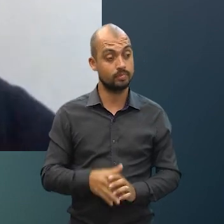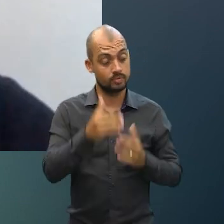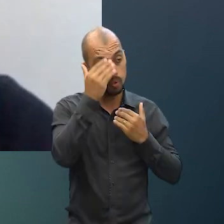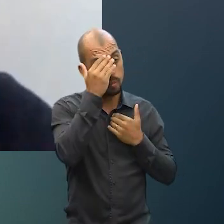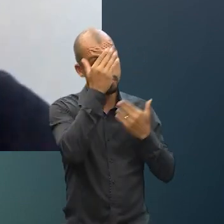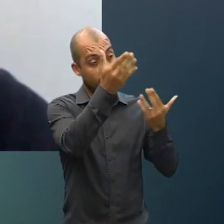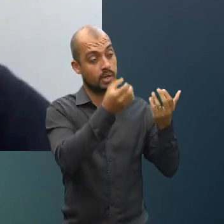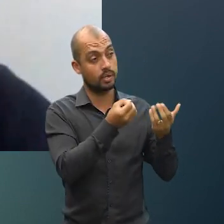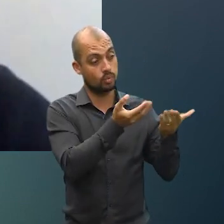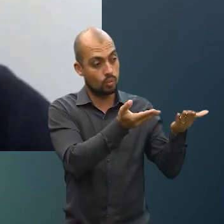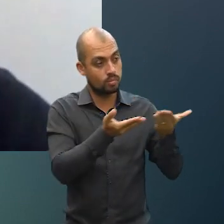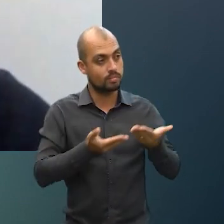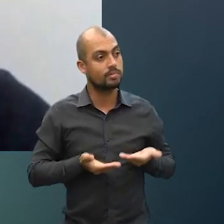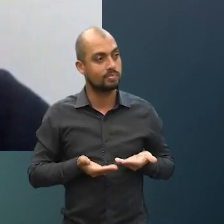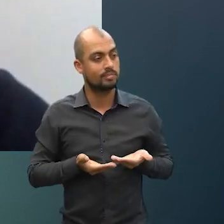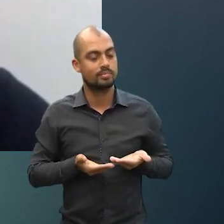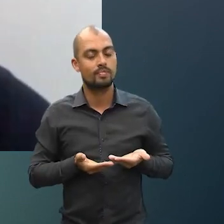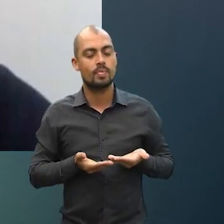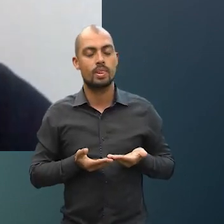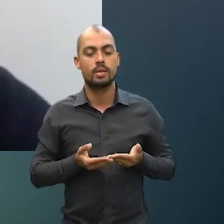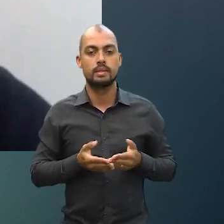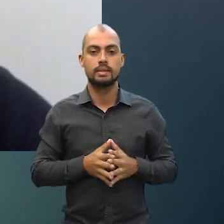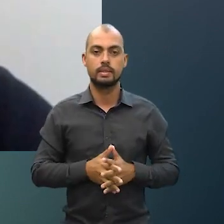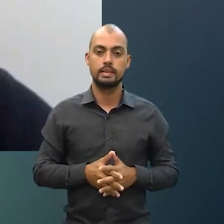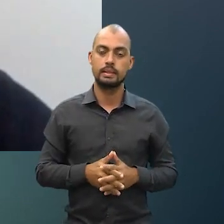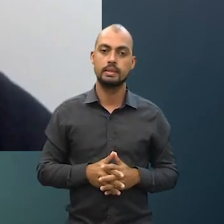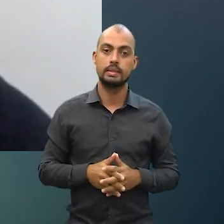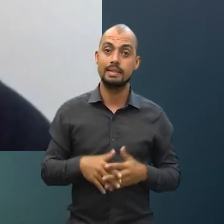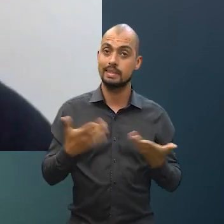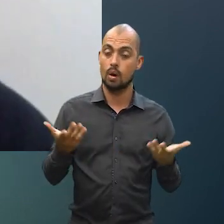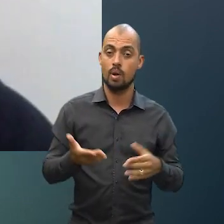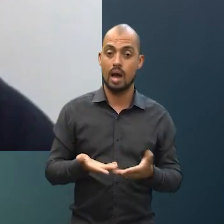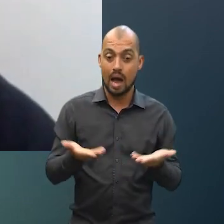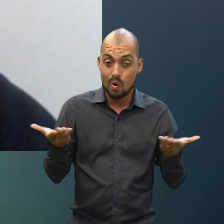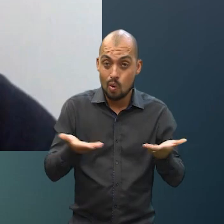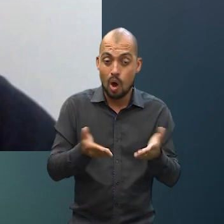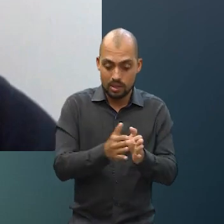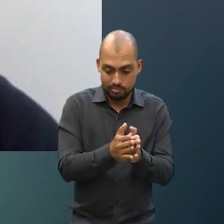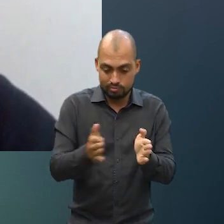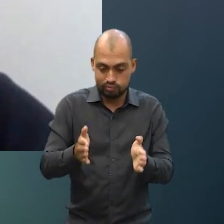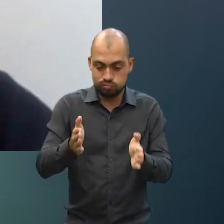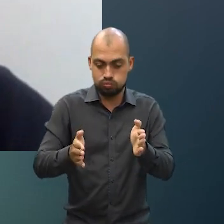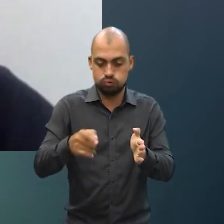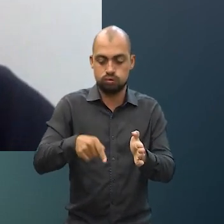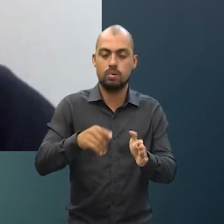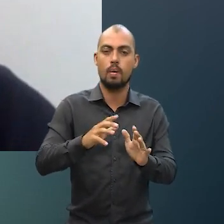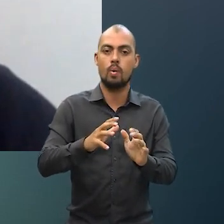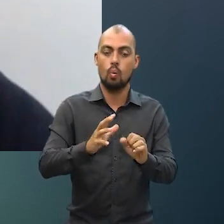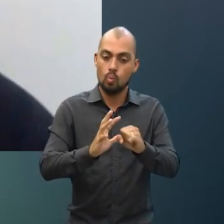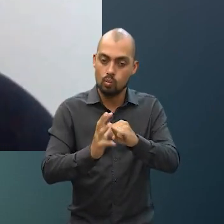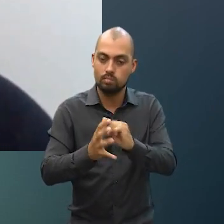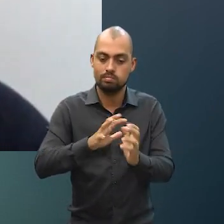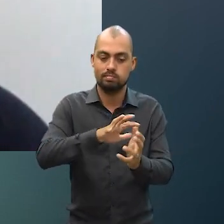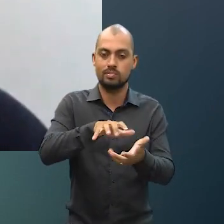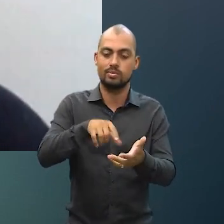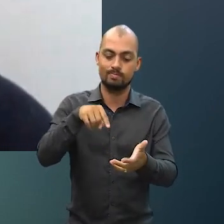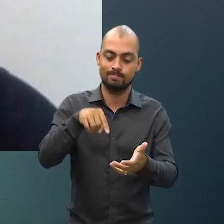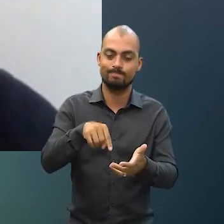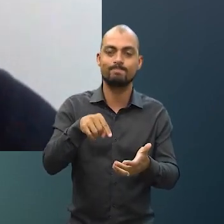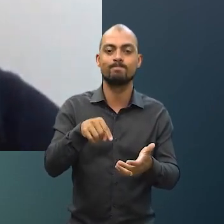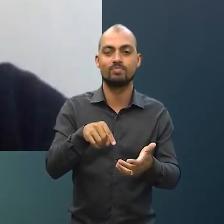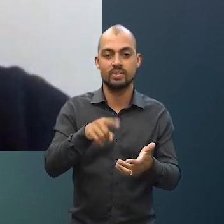Obrigado pelo convite. Bom, realmente o momento da pandemia, né, ele foi um fator